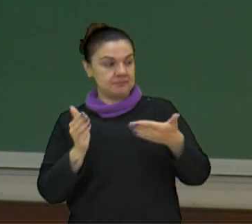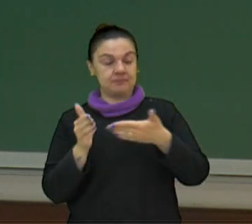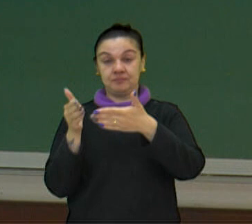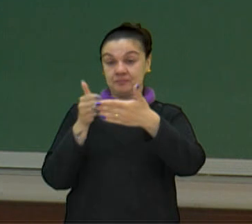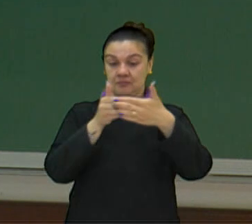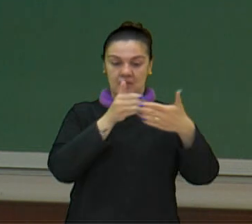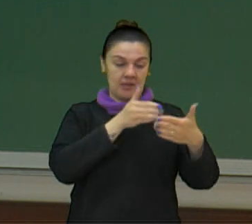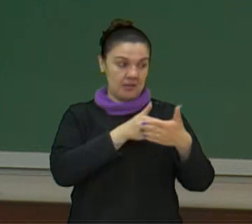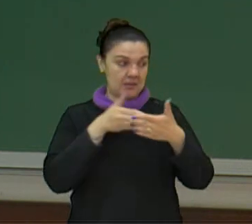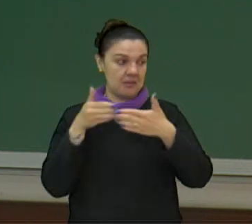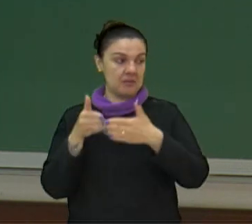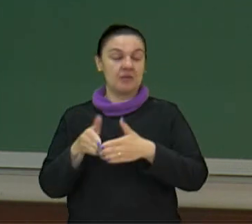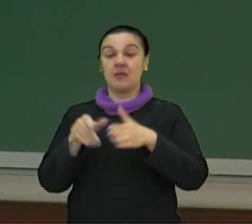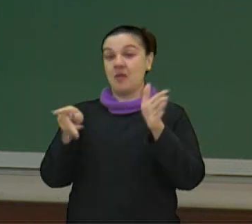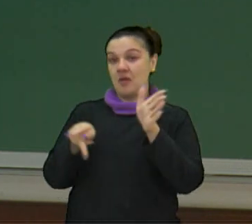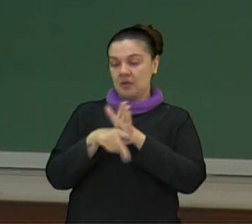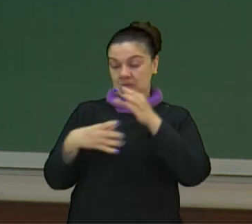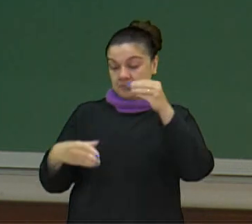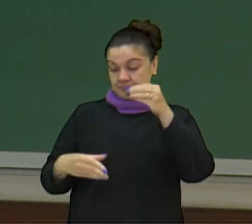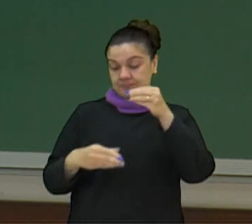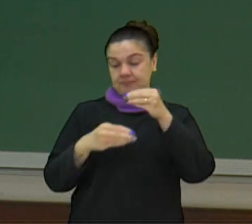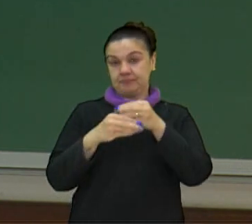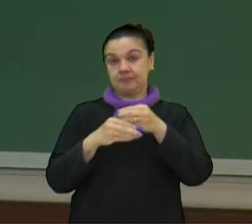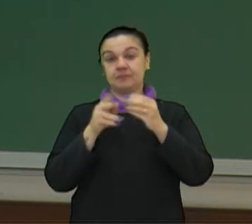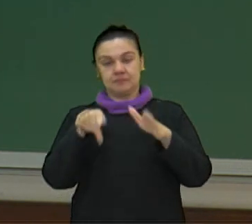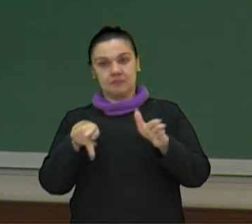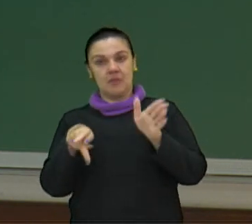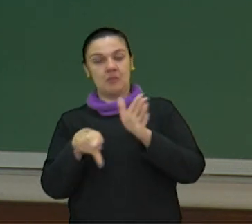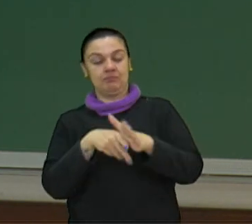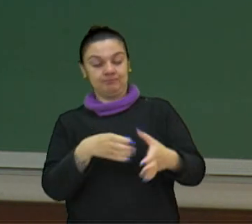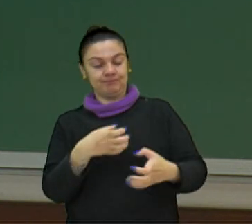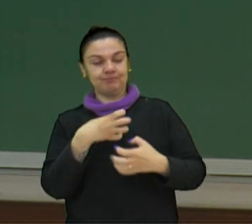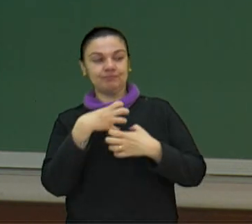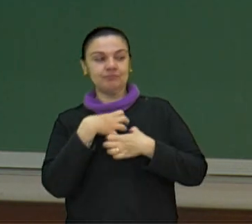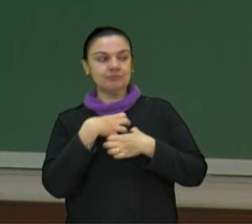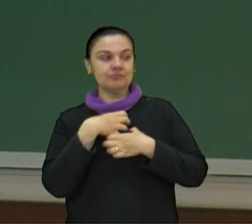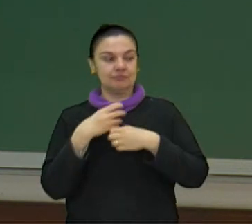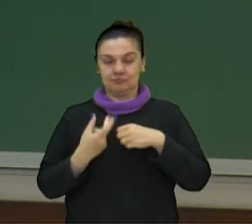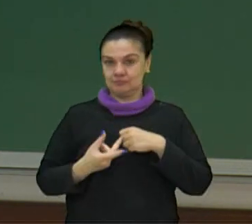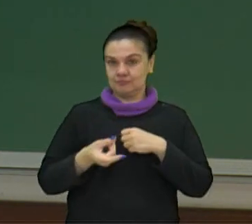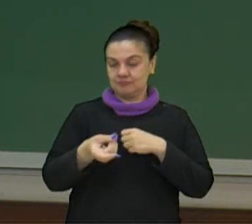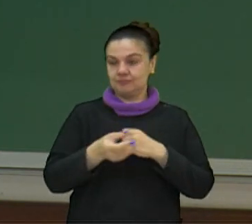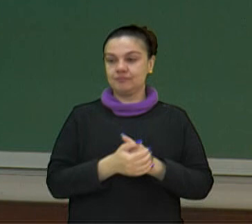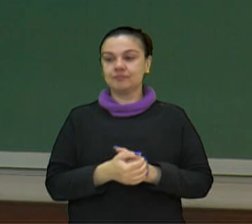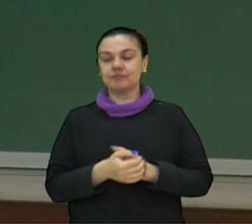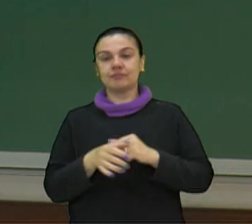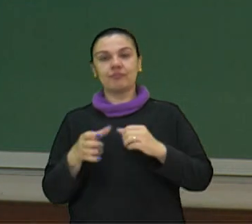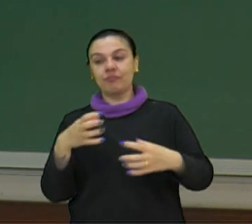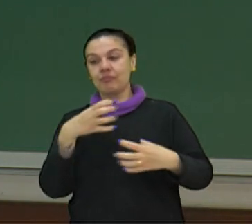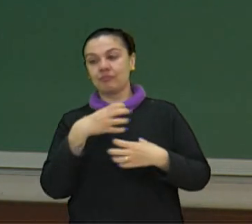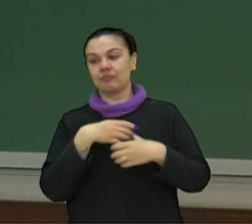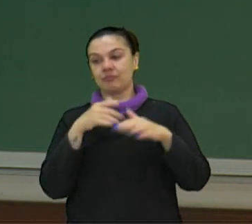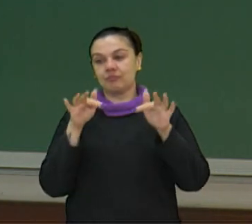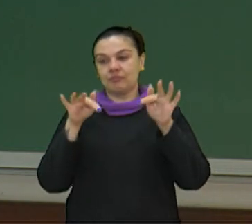restritas, finitas desses atributos, que são os modos infinitos e os modos finitos.